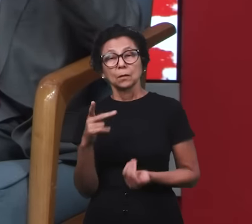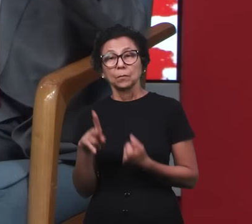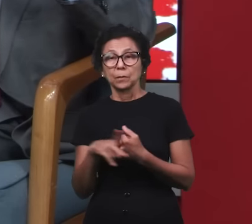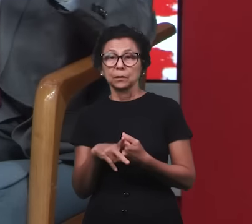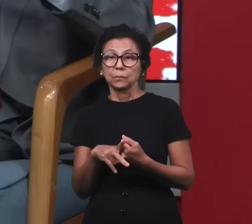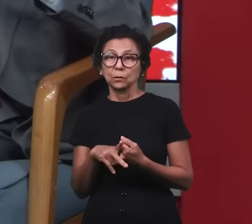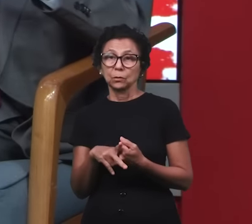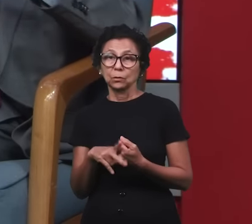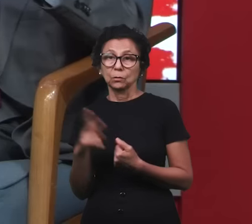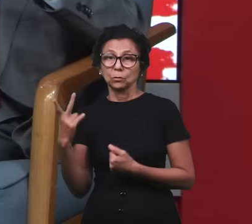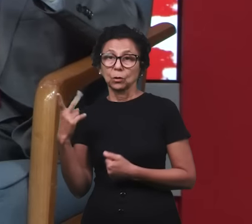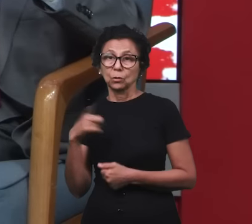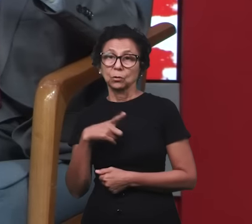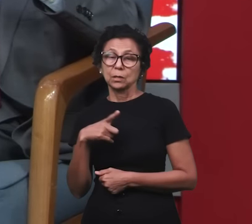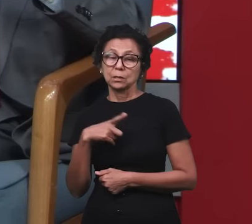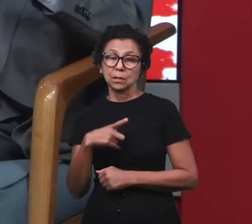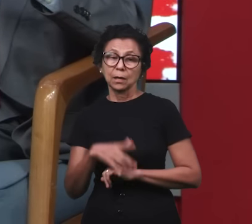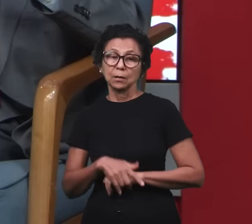Então a primeira